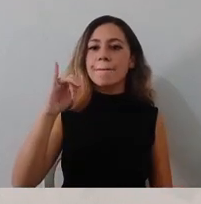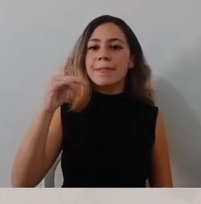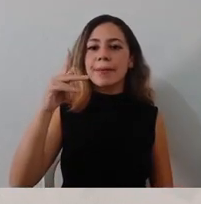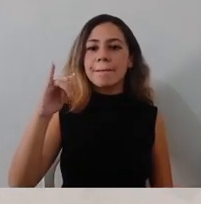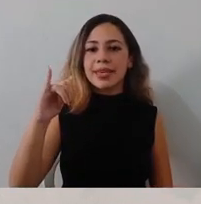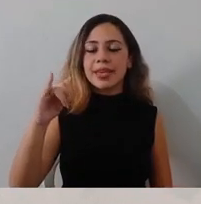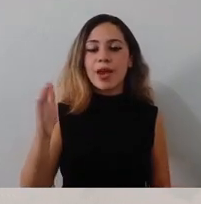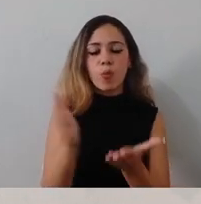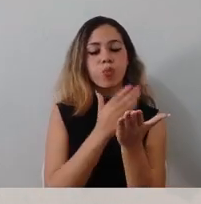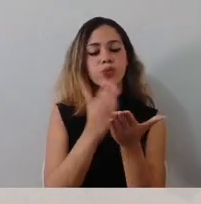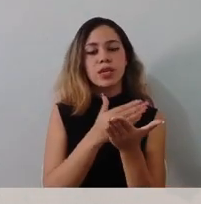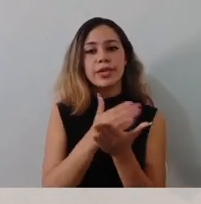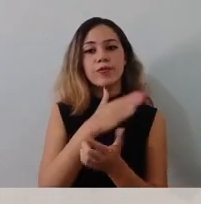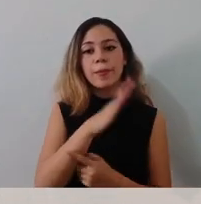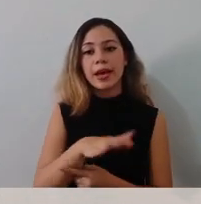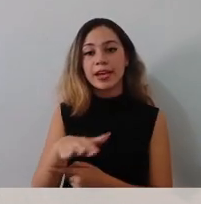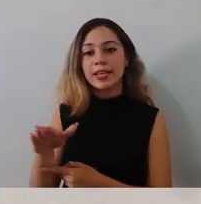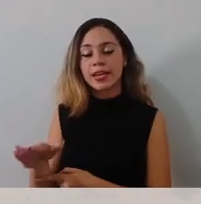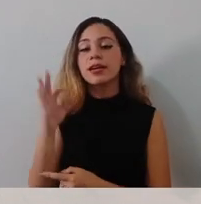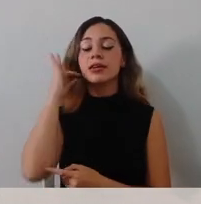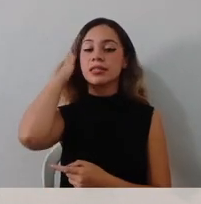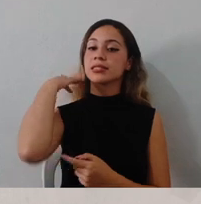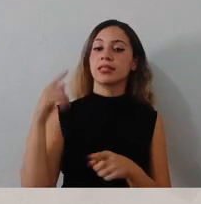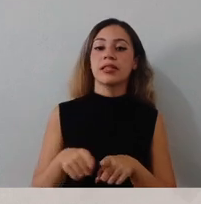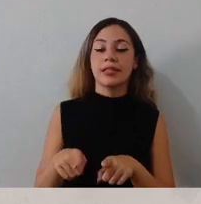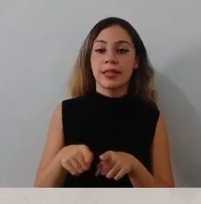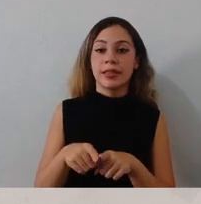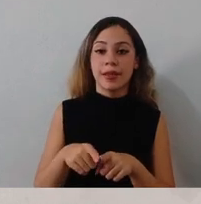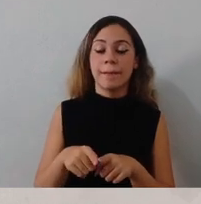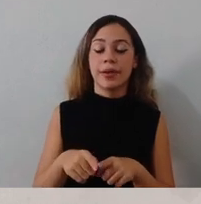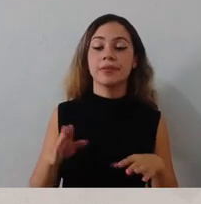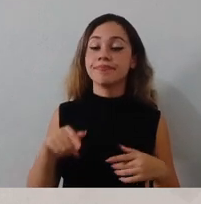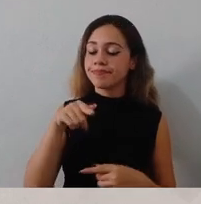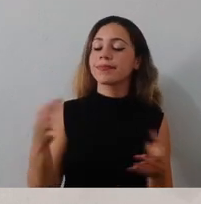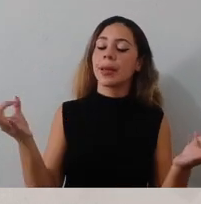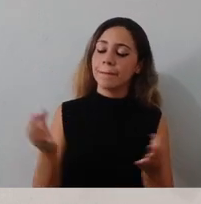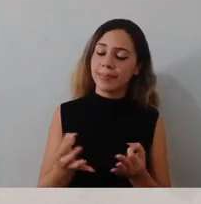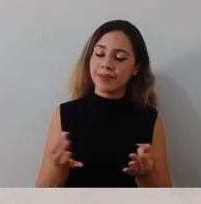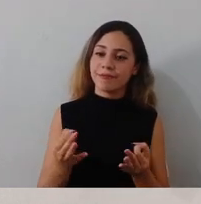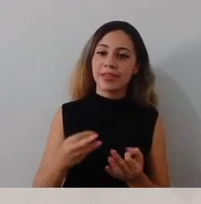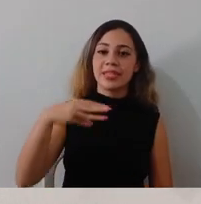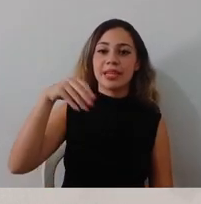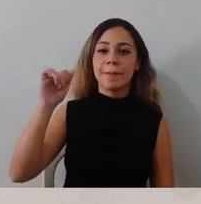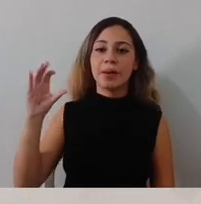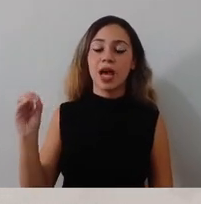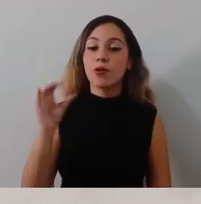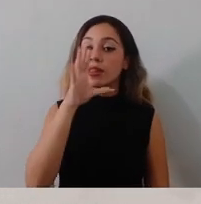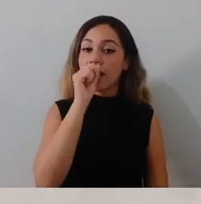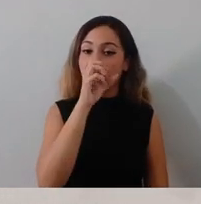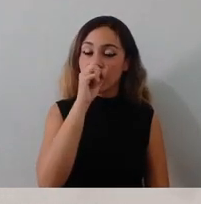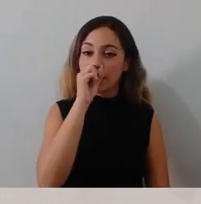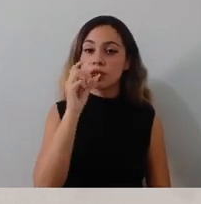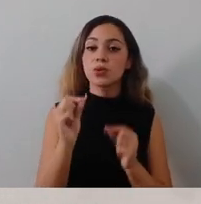Pipi, Isso, Pipi. que ela sai, acho que no Maio Laranja, né? Isso, perfeito. Maio